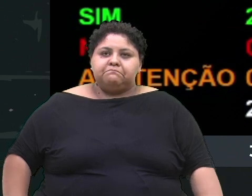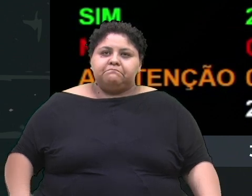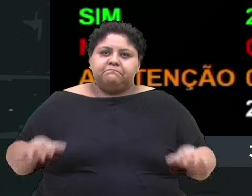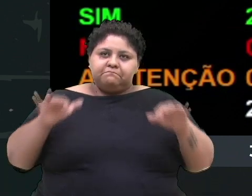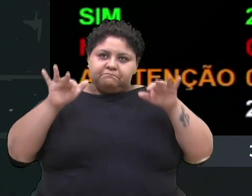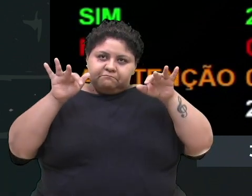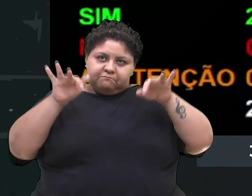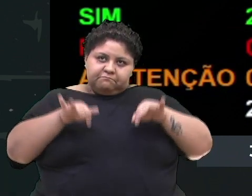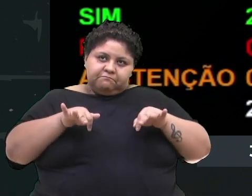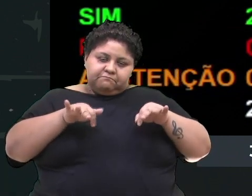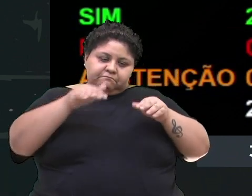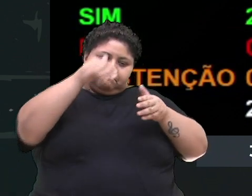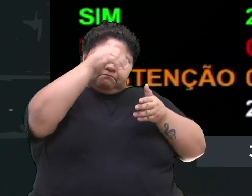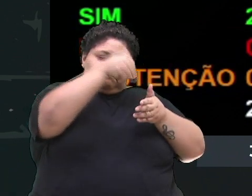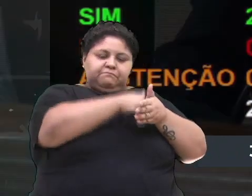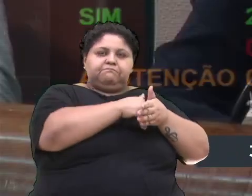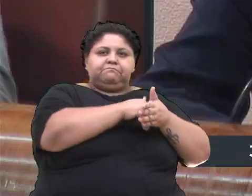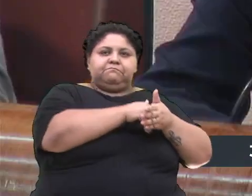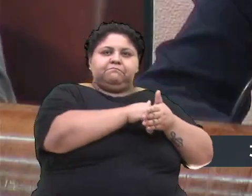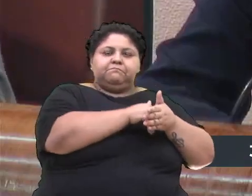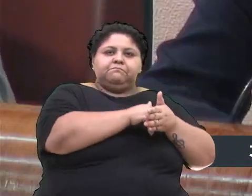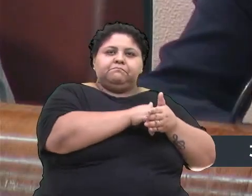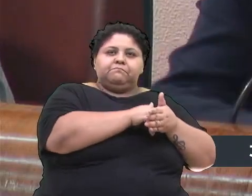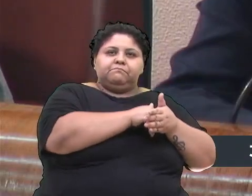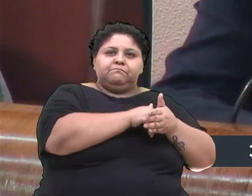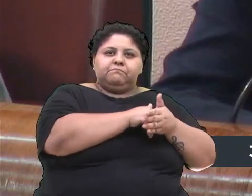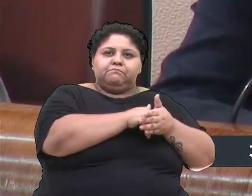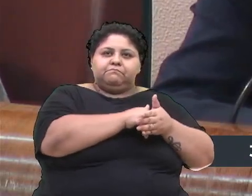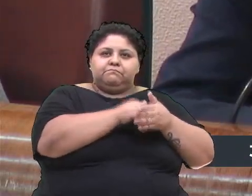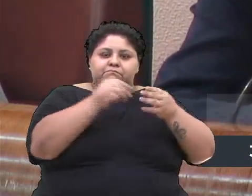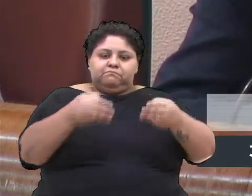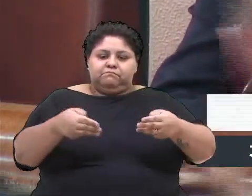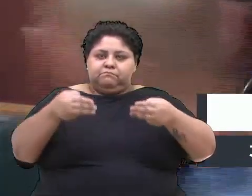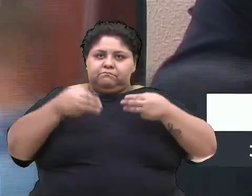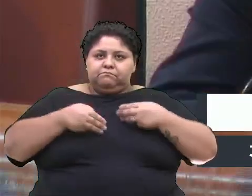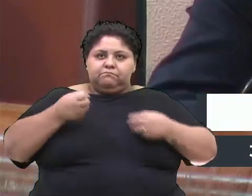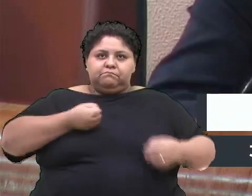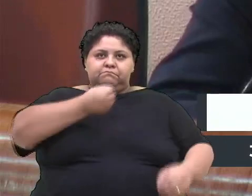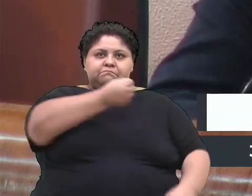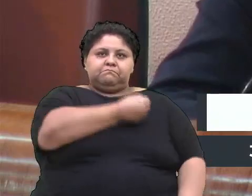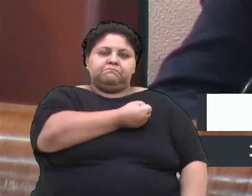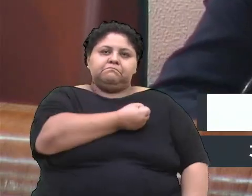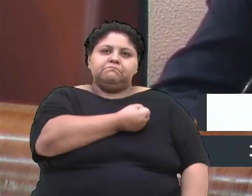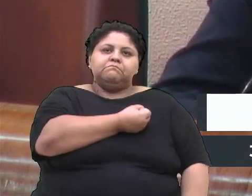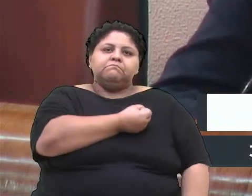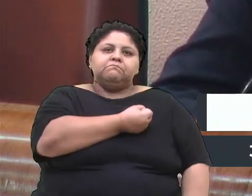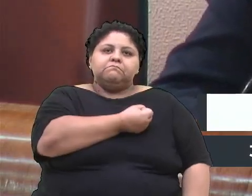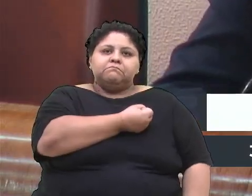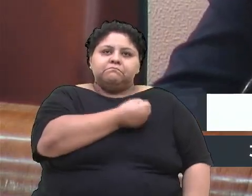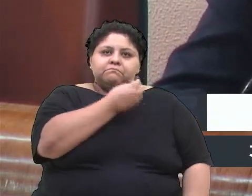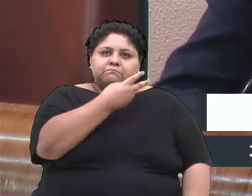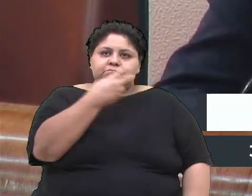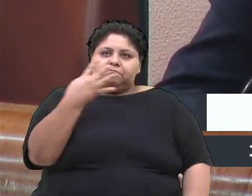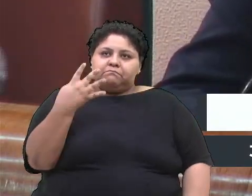Encerrado o registro dos votos, encerrada a votação, moção número